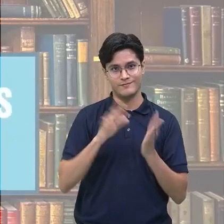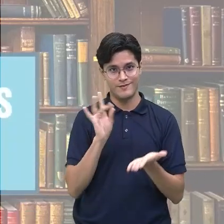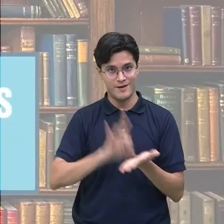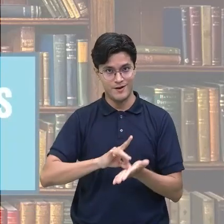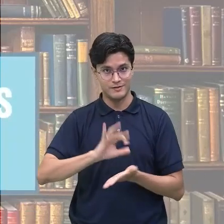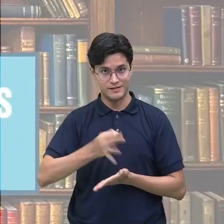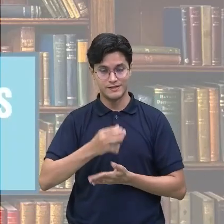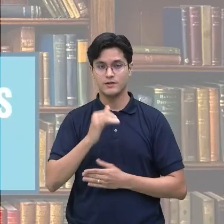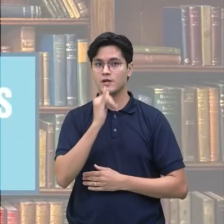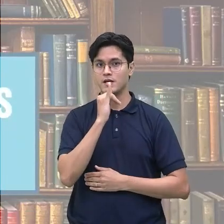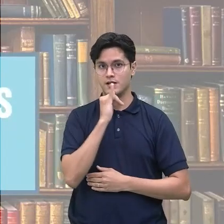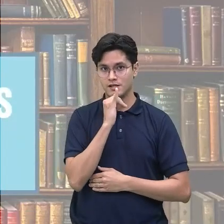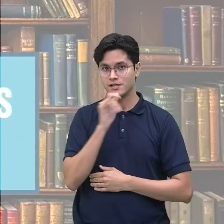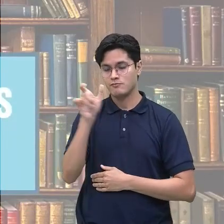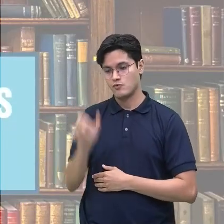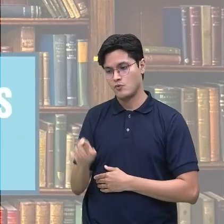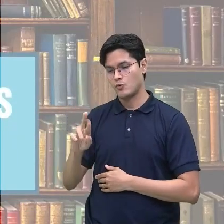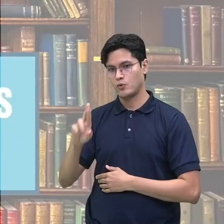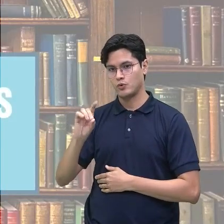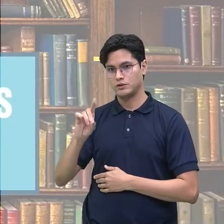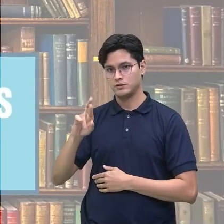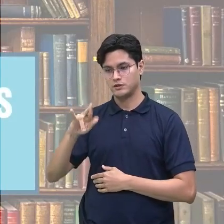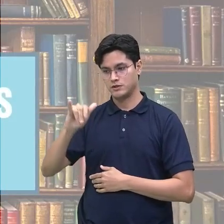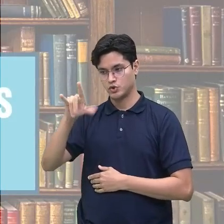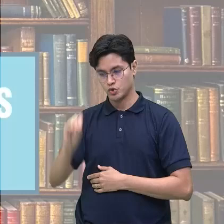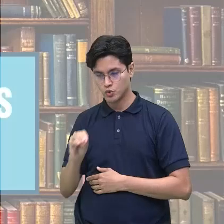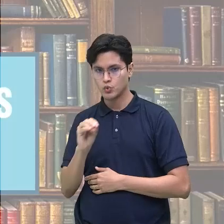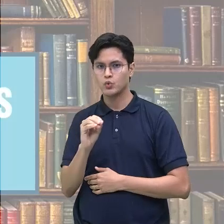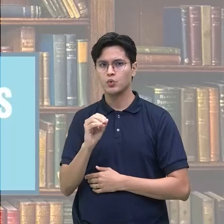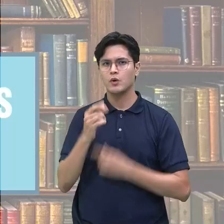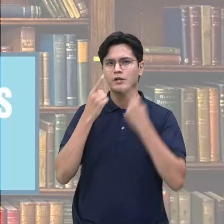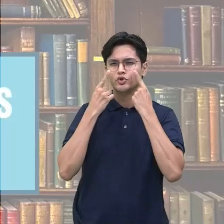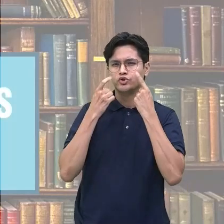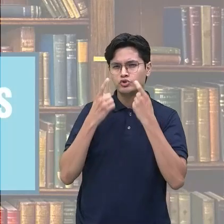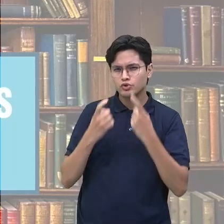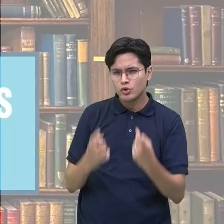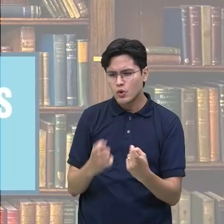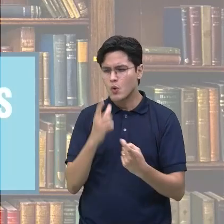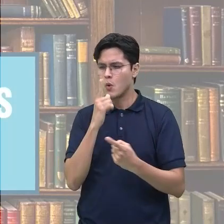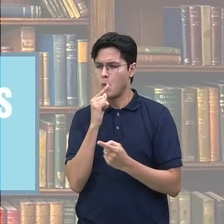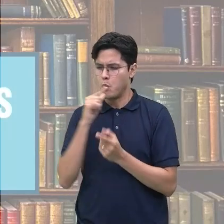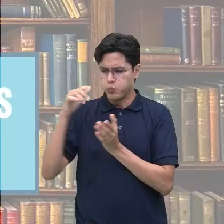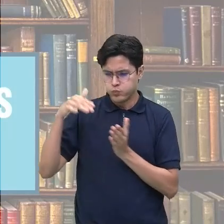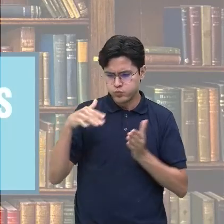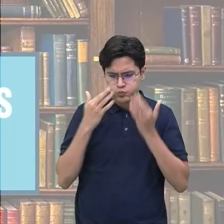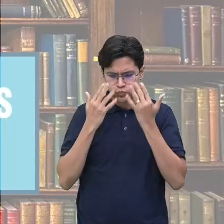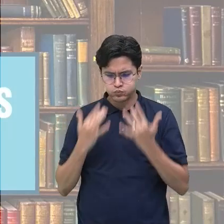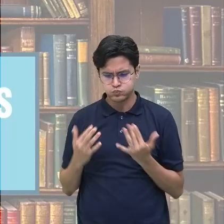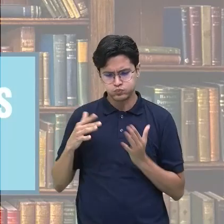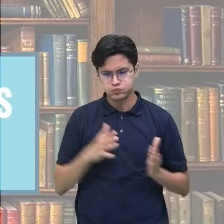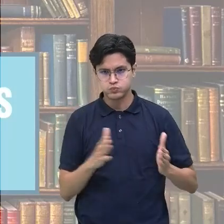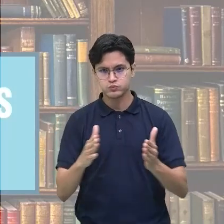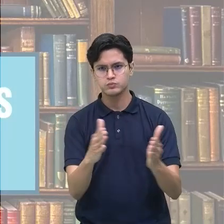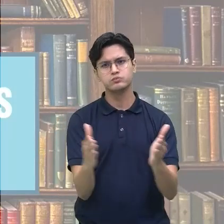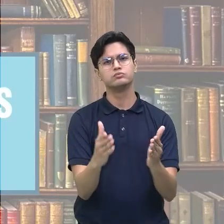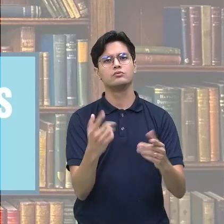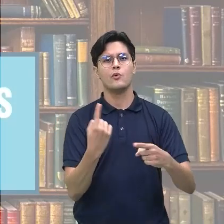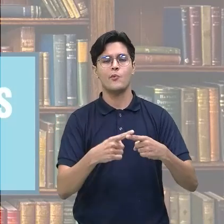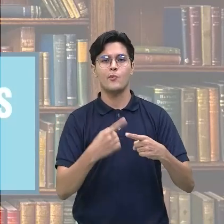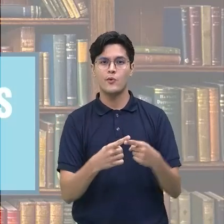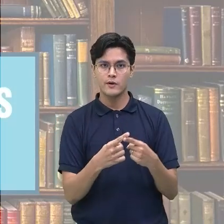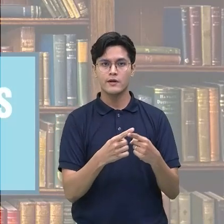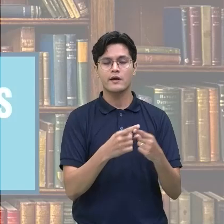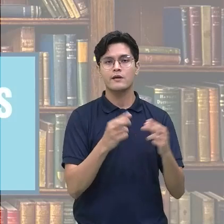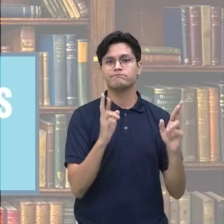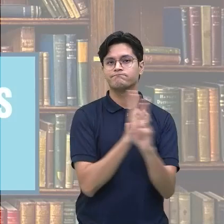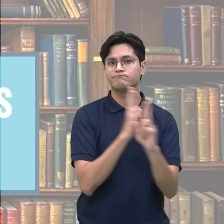exemplo, Rodrigo chorou rios de lágrimas ao término do namoro. Olha só